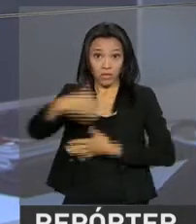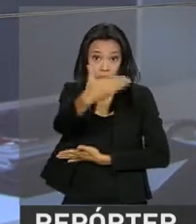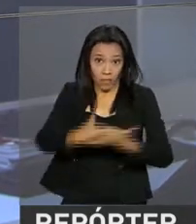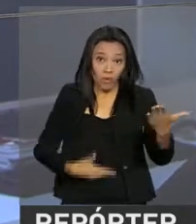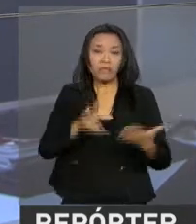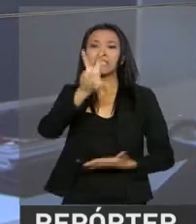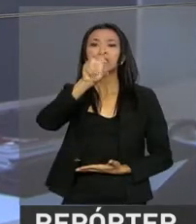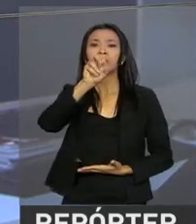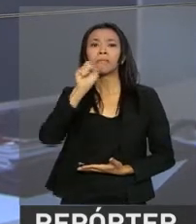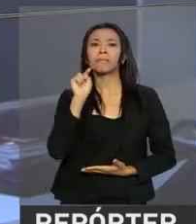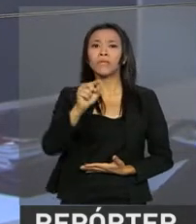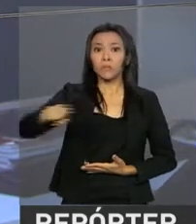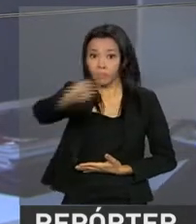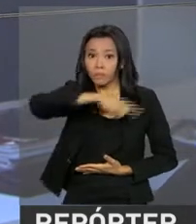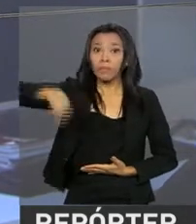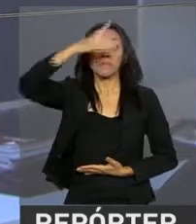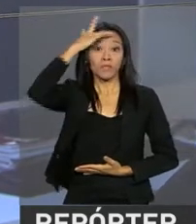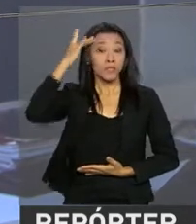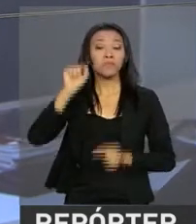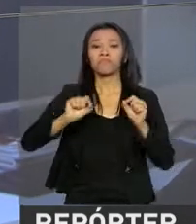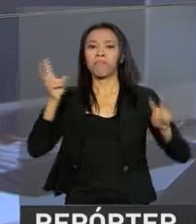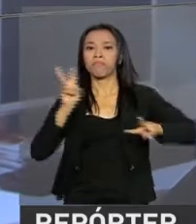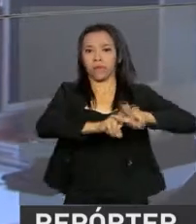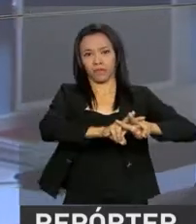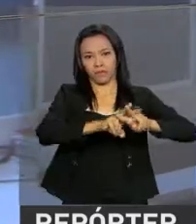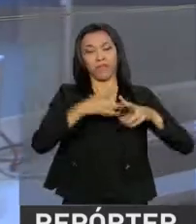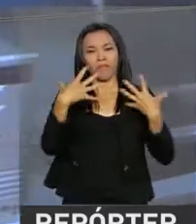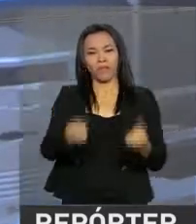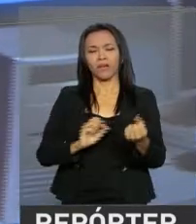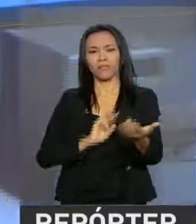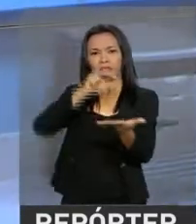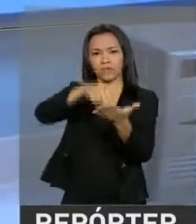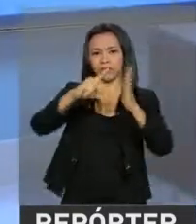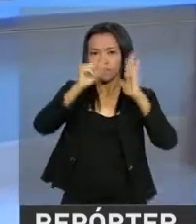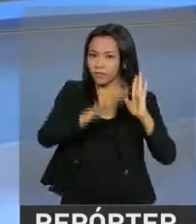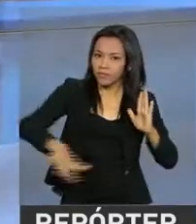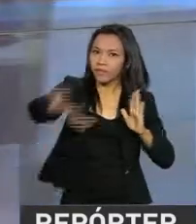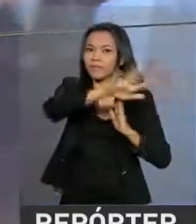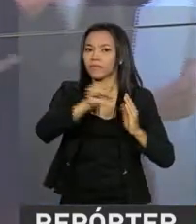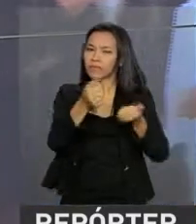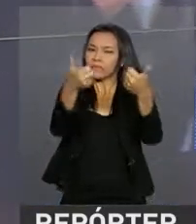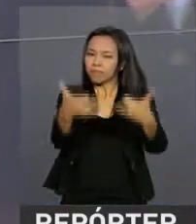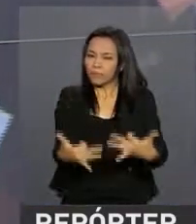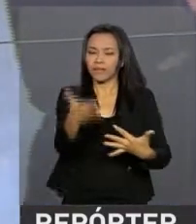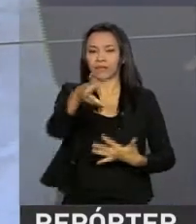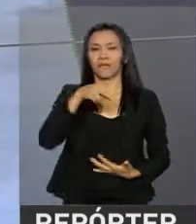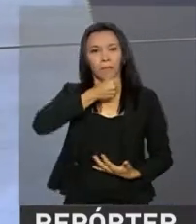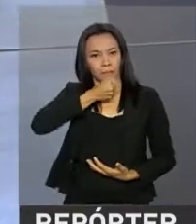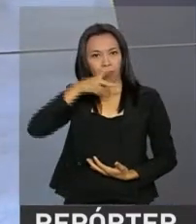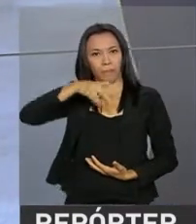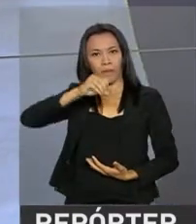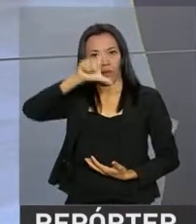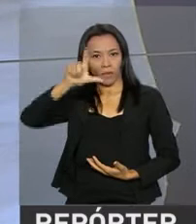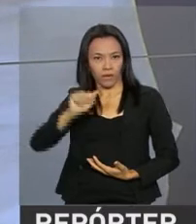50 mil pessoas que estão presas vamos então ao palácio do planalto saber os detalhes ao vivo com paola de ortiz foi paola